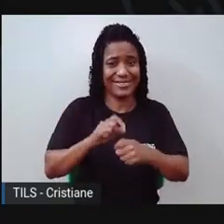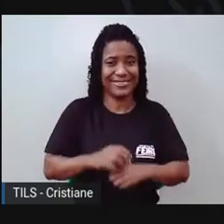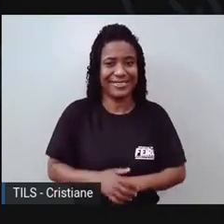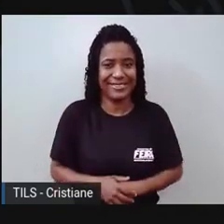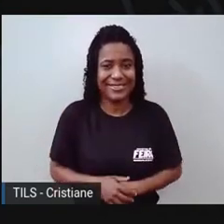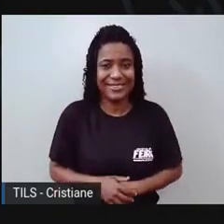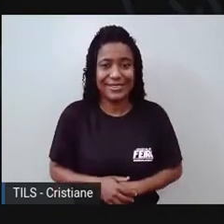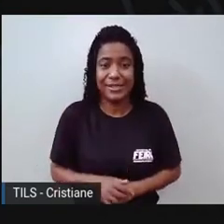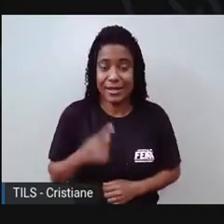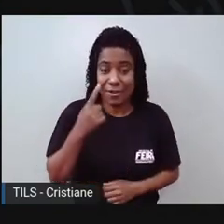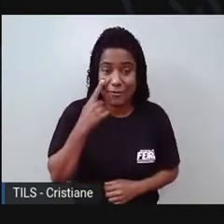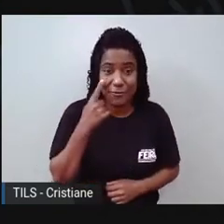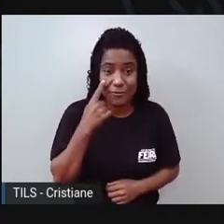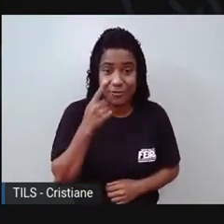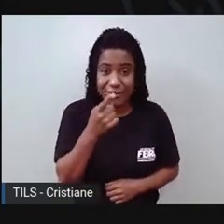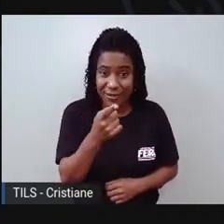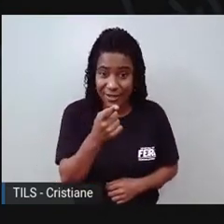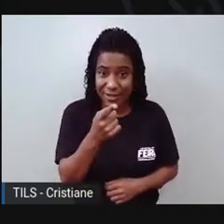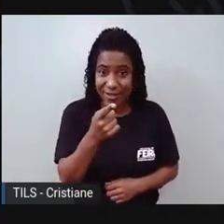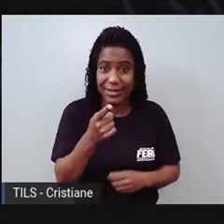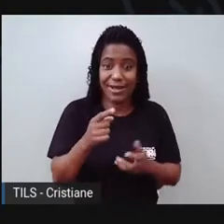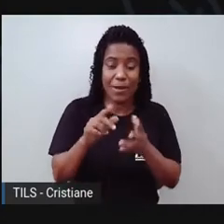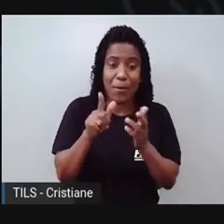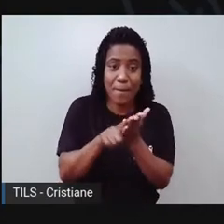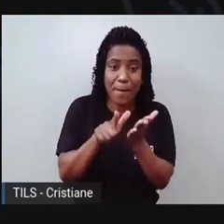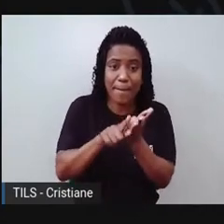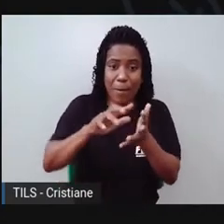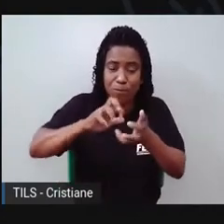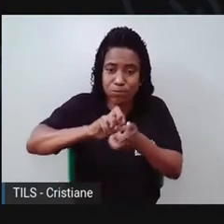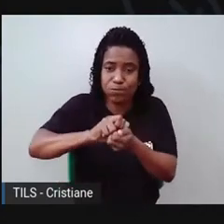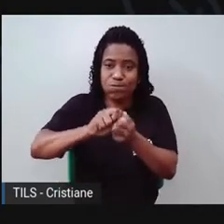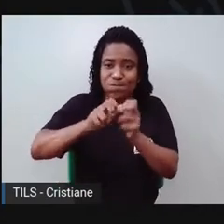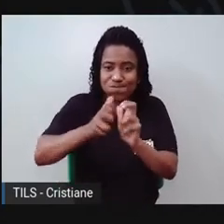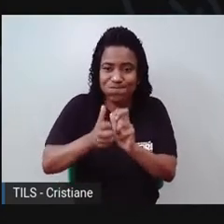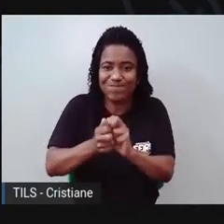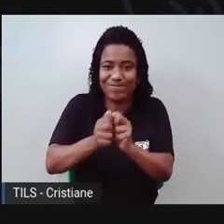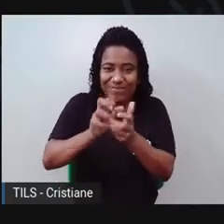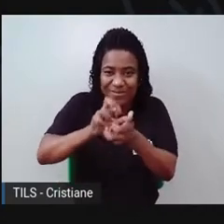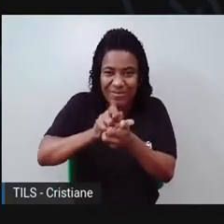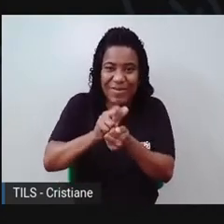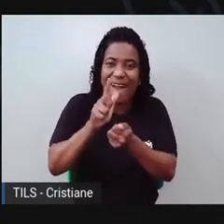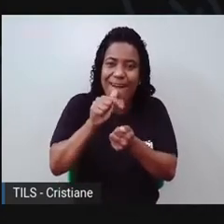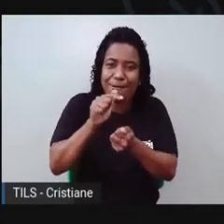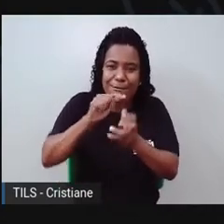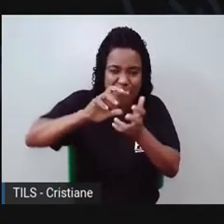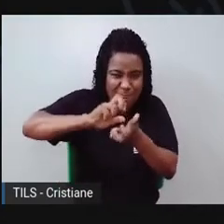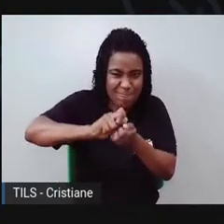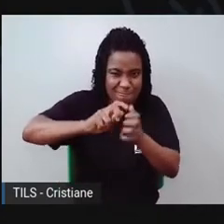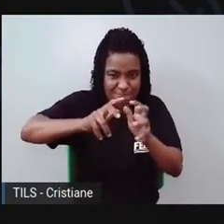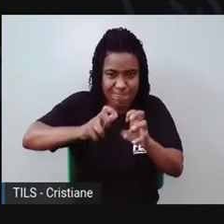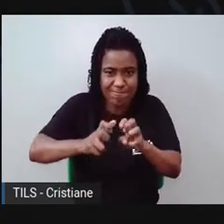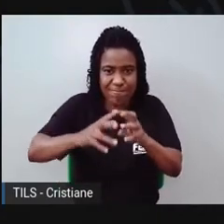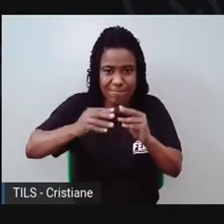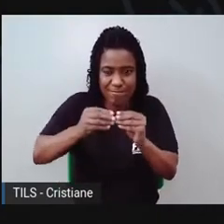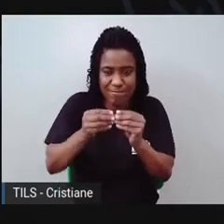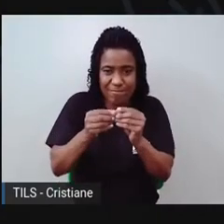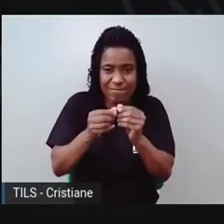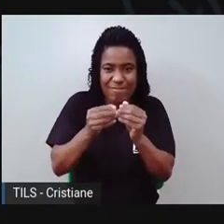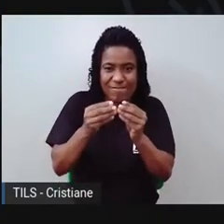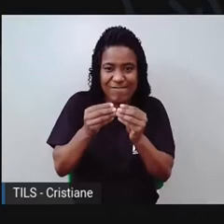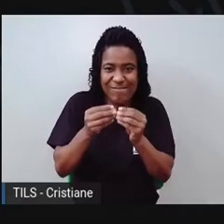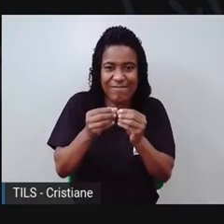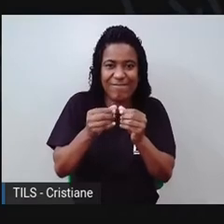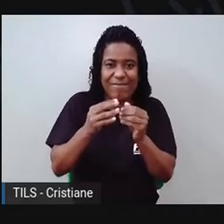vai molhar bastante a massa, né? Bem molhadinha, e dissolver